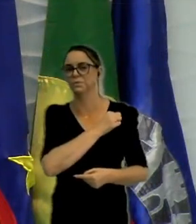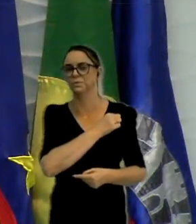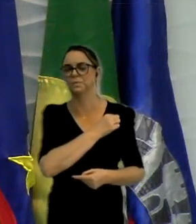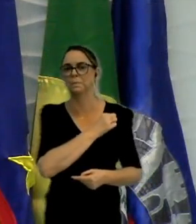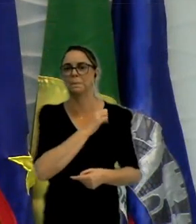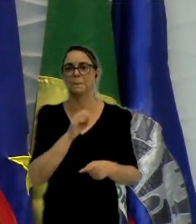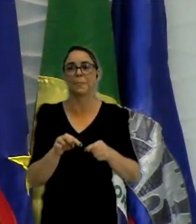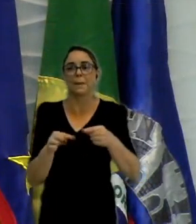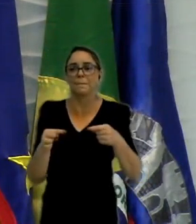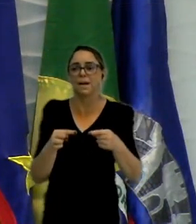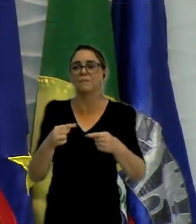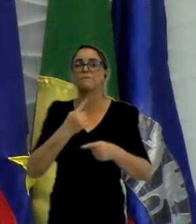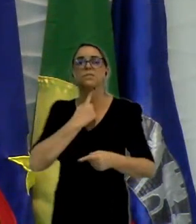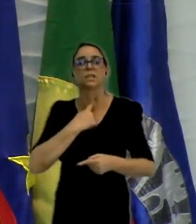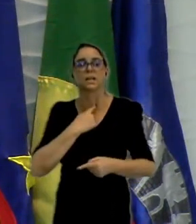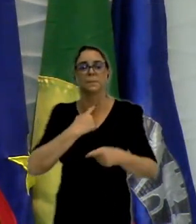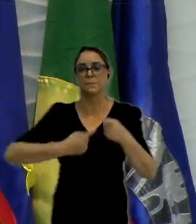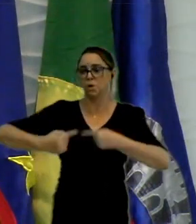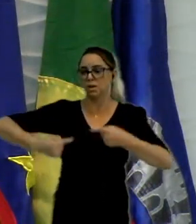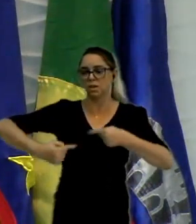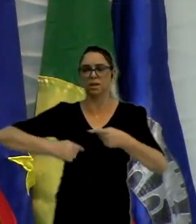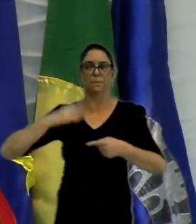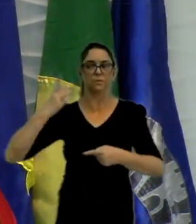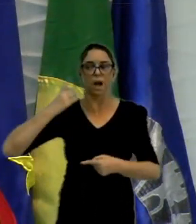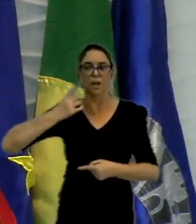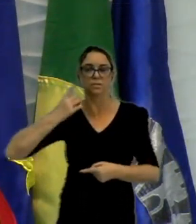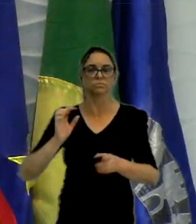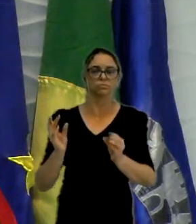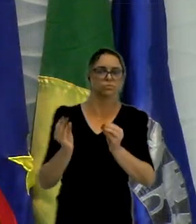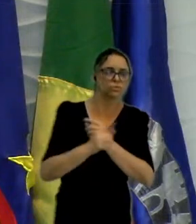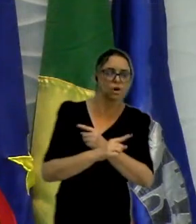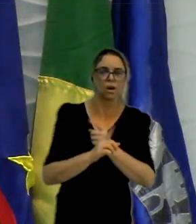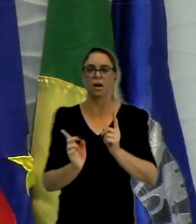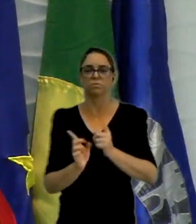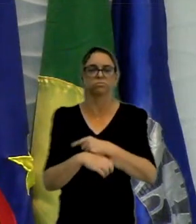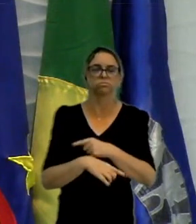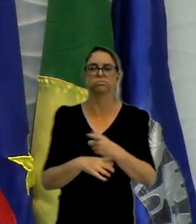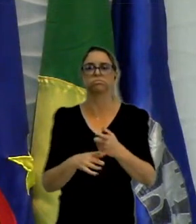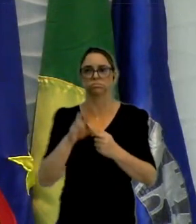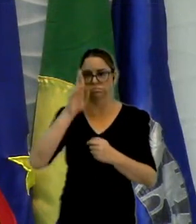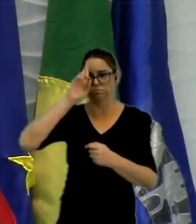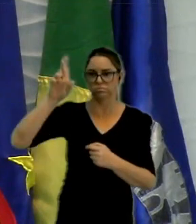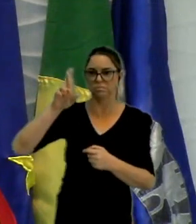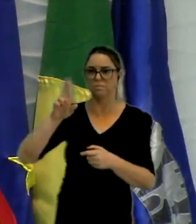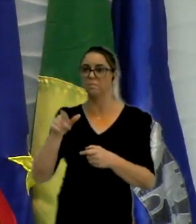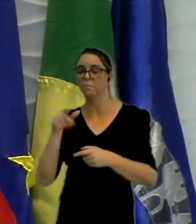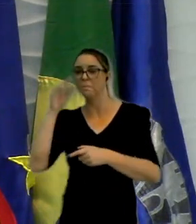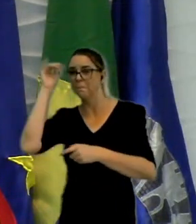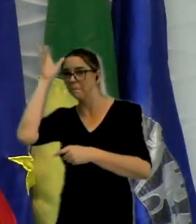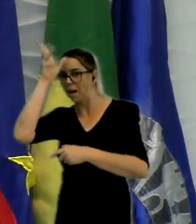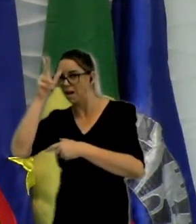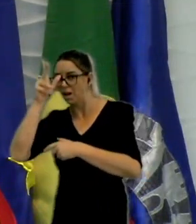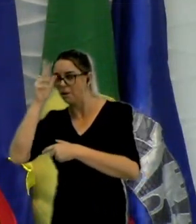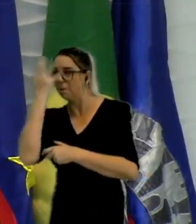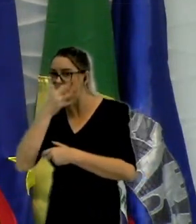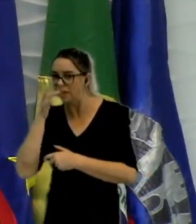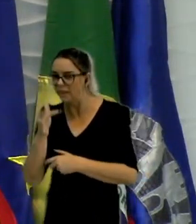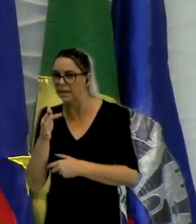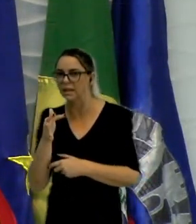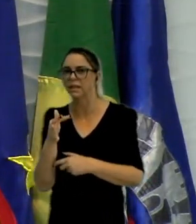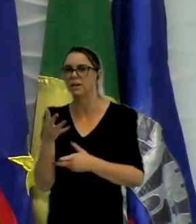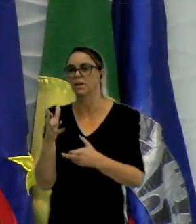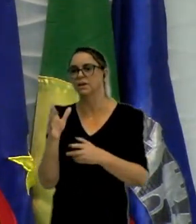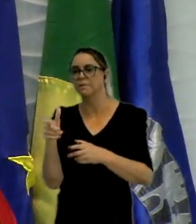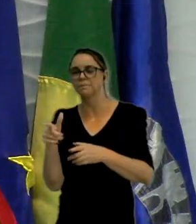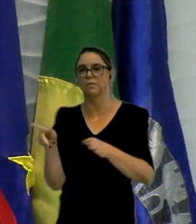Não foi vontade política da deputada trocar a gerência daqui de Belo Jardim, que somente não pertence, não. Como eu